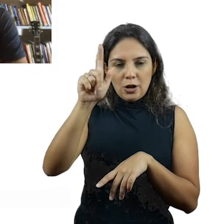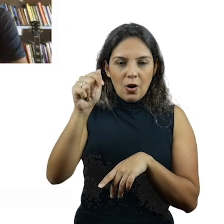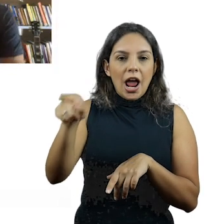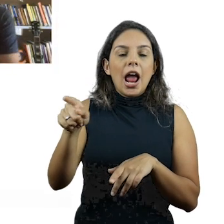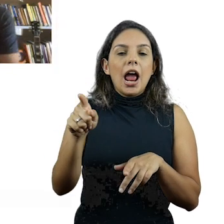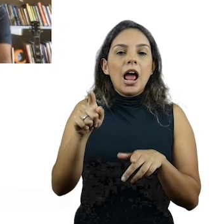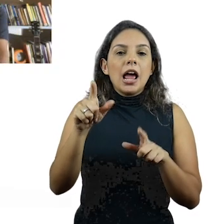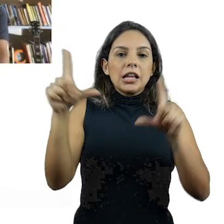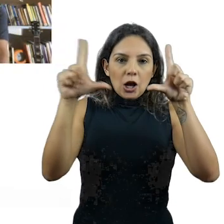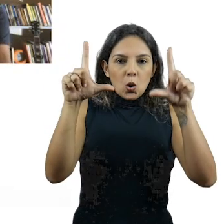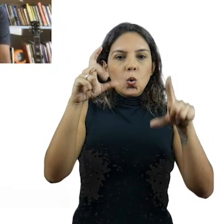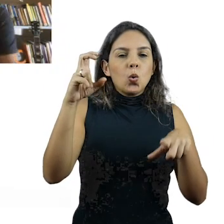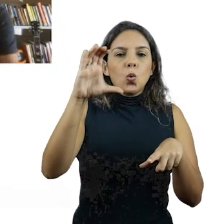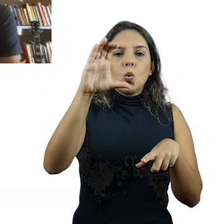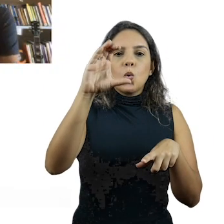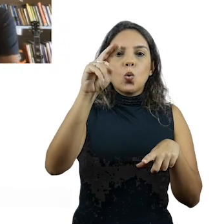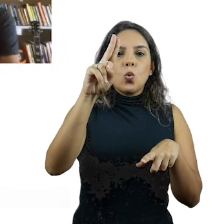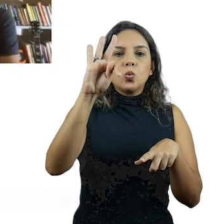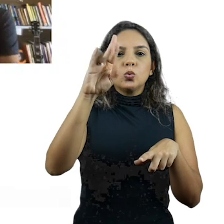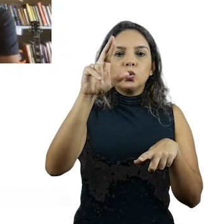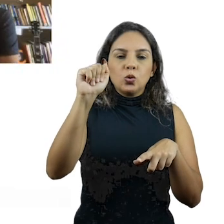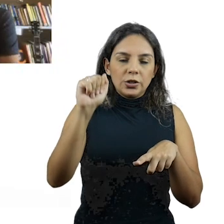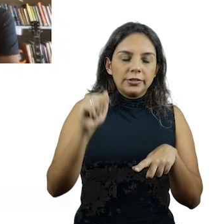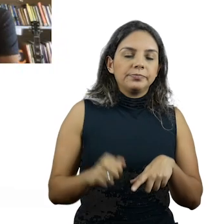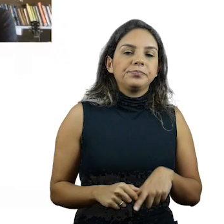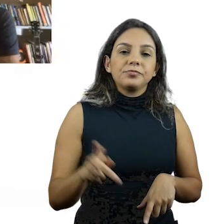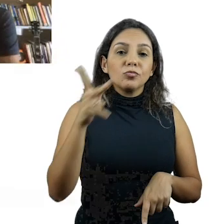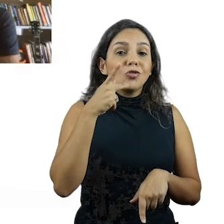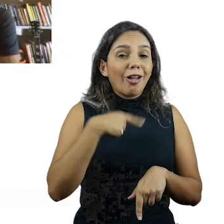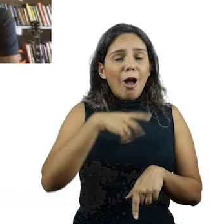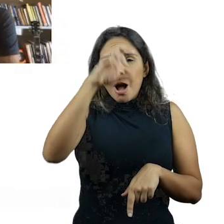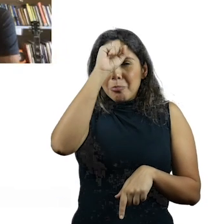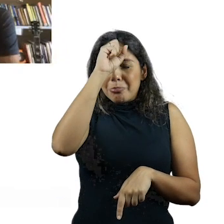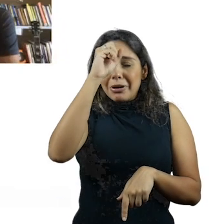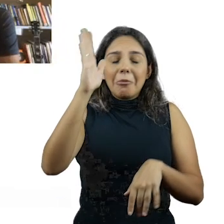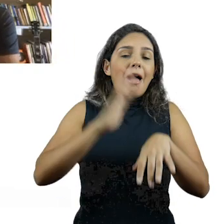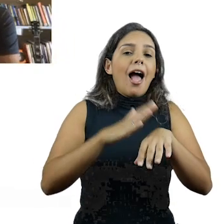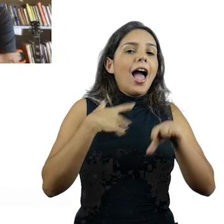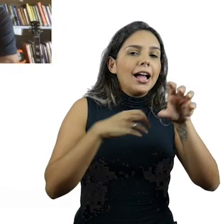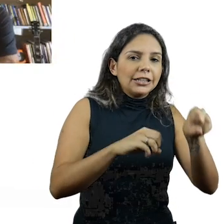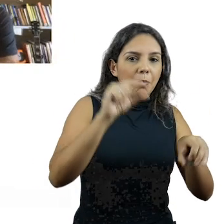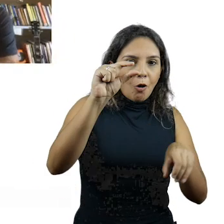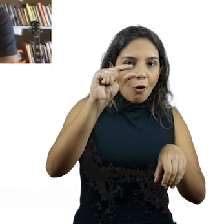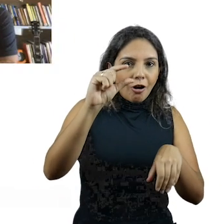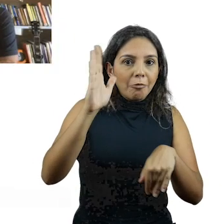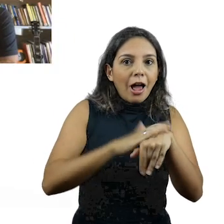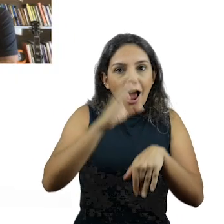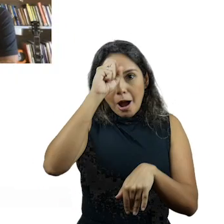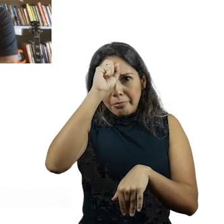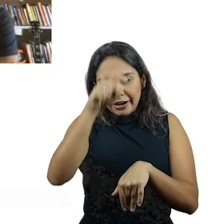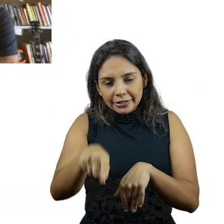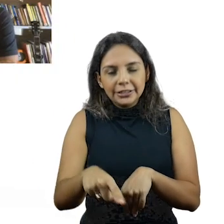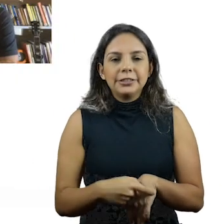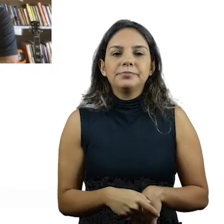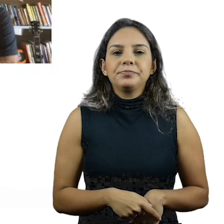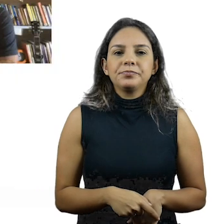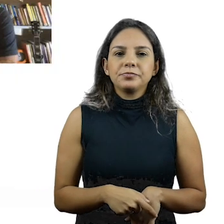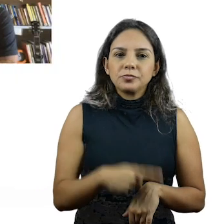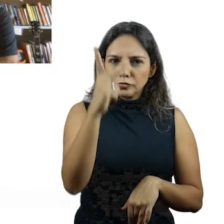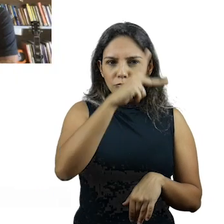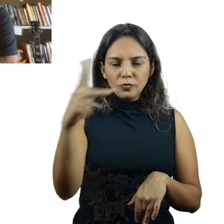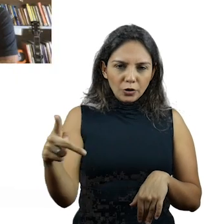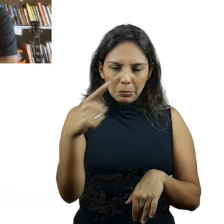de língua mesmo é o professor Pasquale, que é nosso companheiro naquele grupo dos escritores. E ele sim é ótimo para tirar